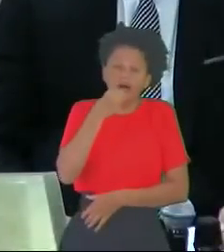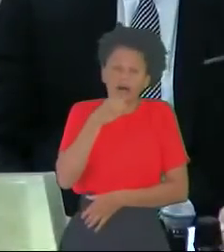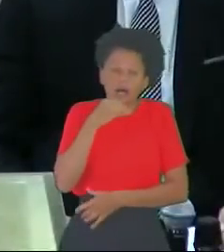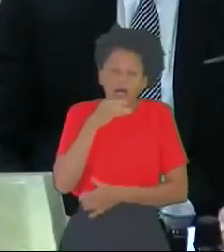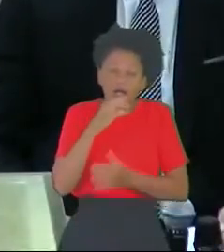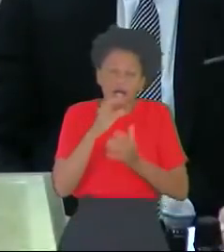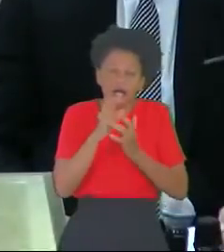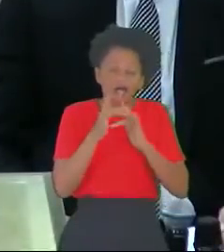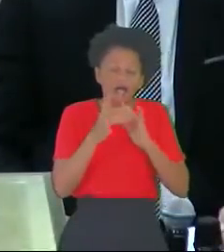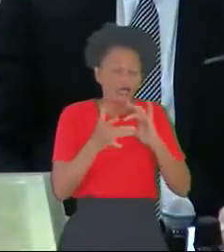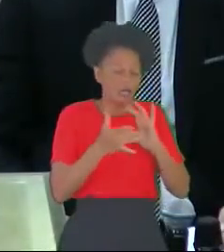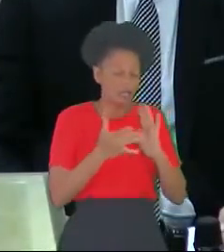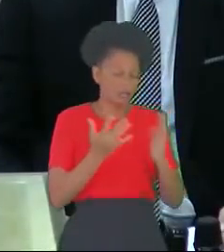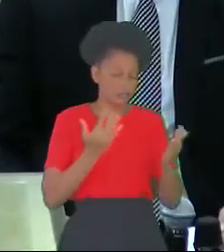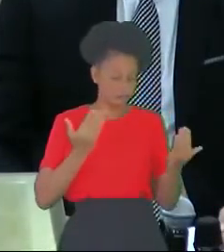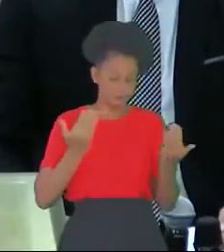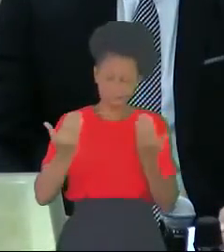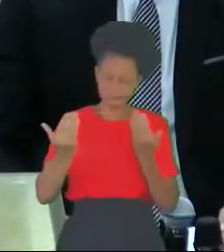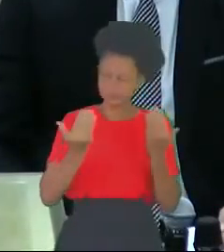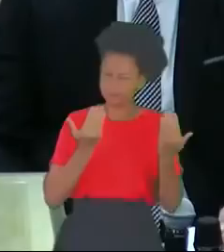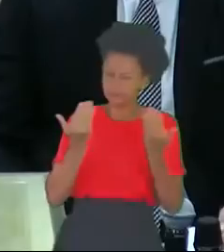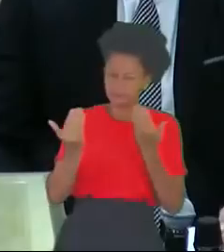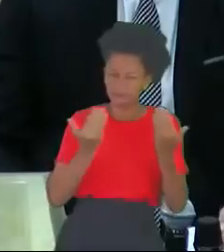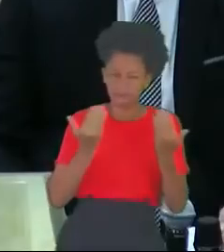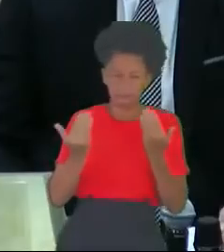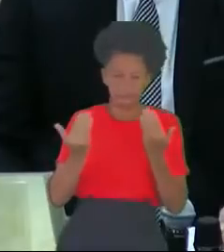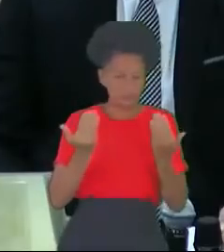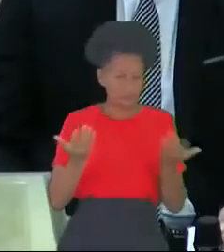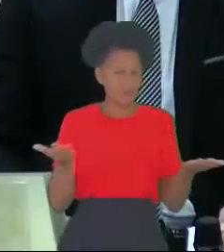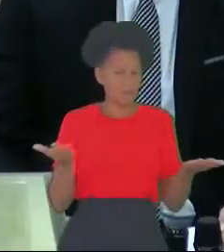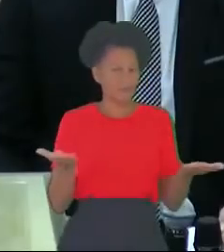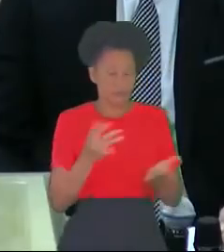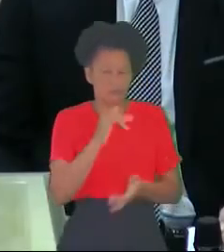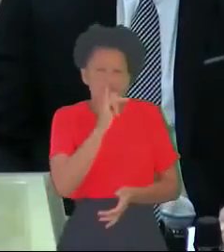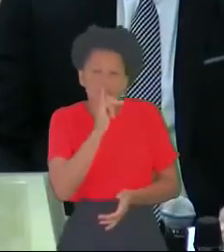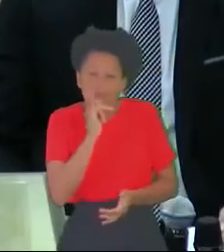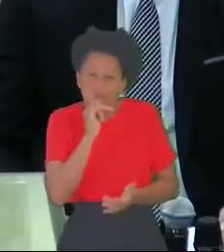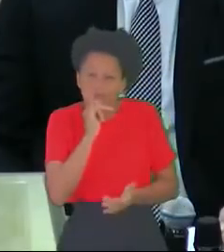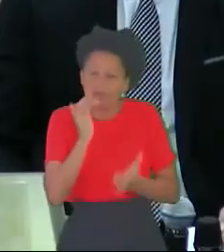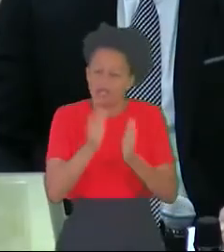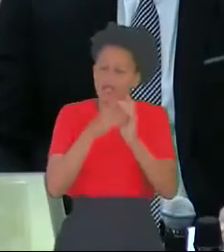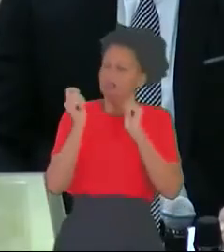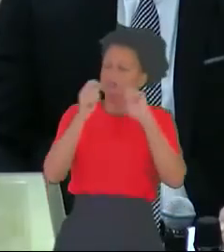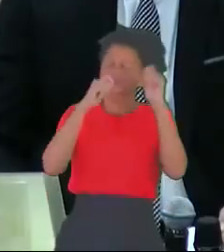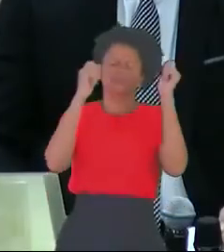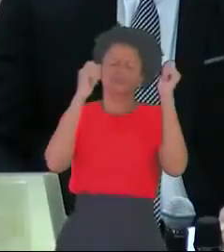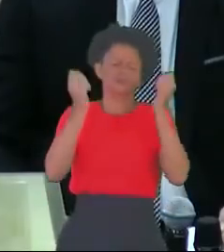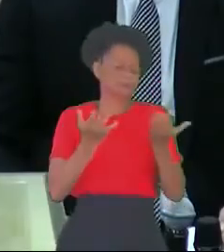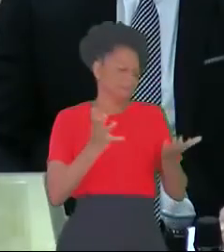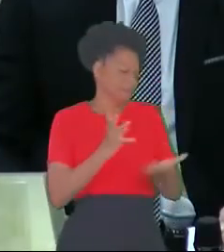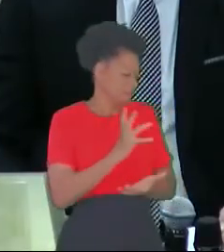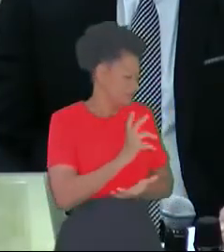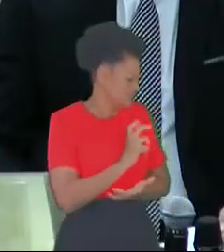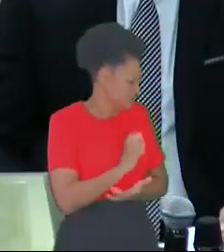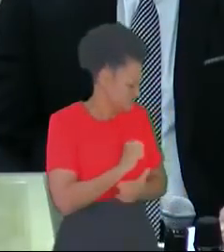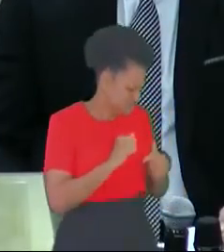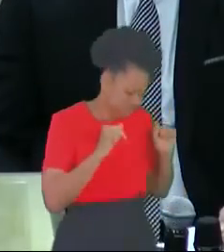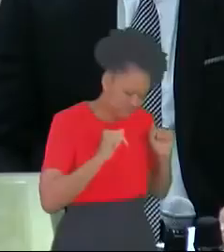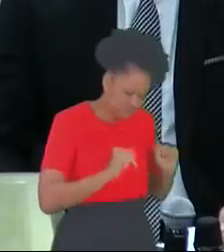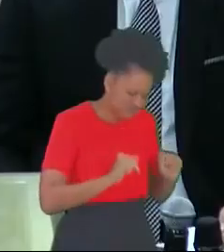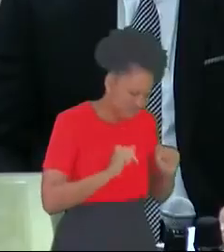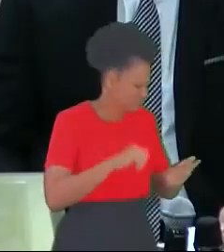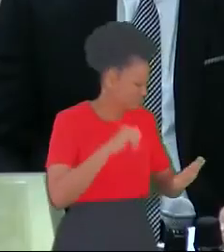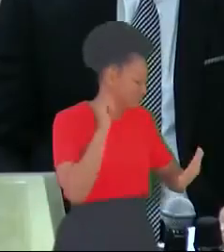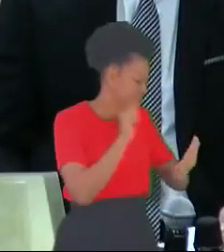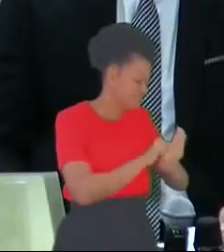se comparando, é evidente. Fazendo uma analogia, é claro. Aleluia. Ele diz, minha amada, eu estou aqui